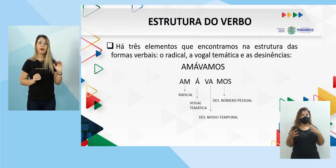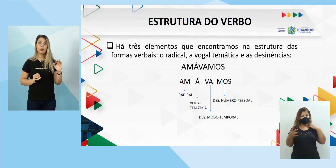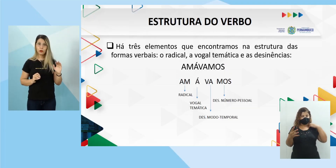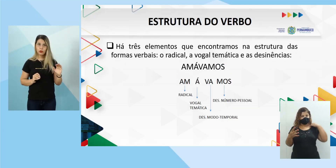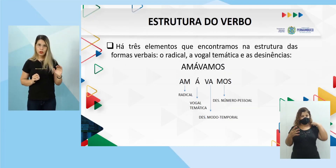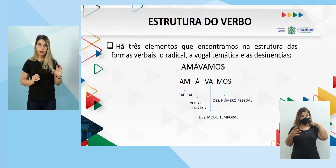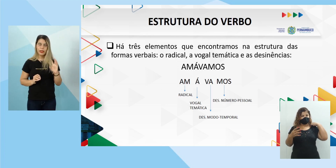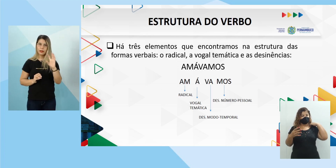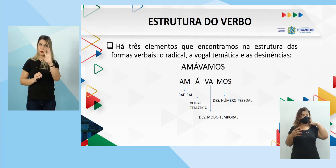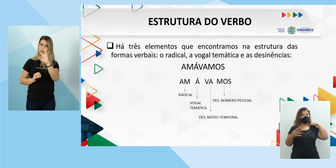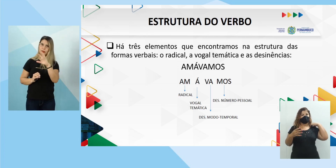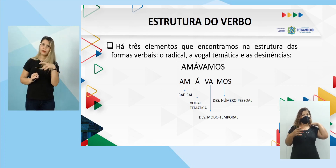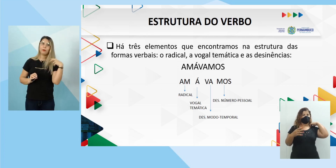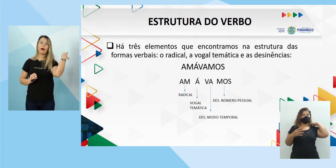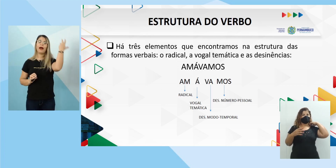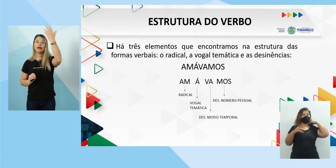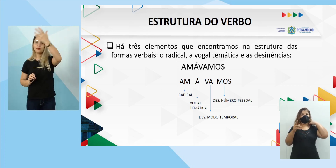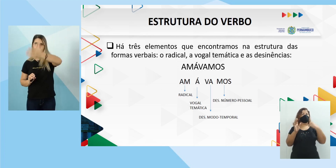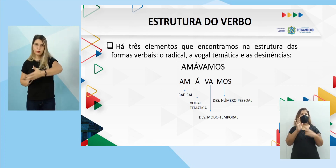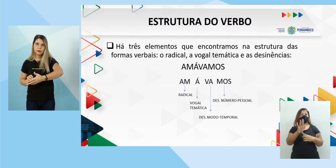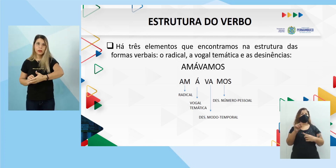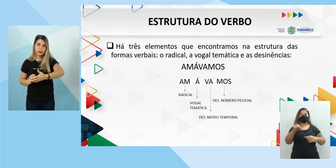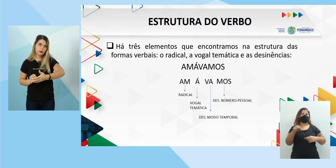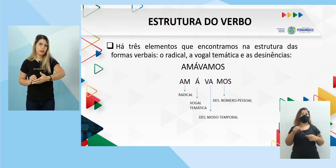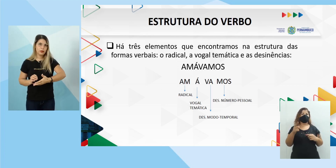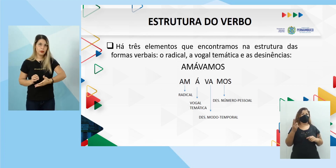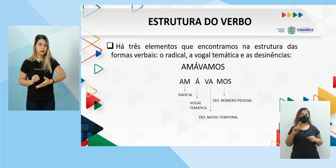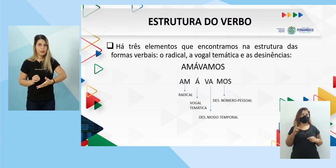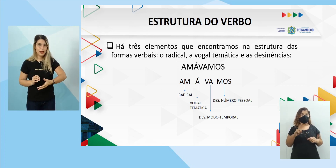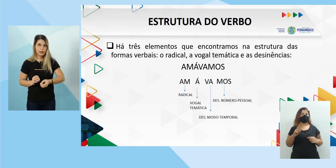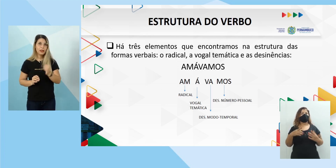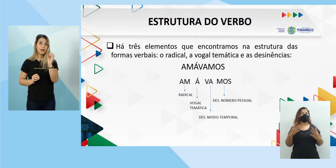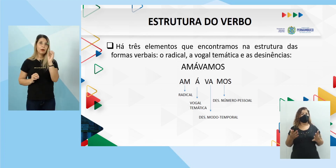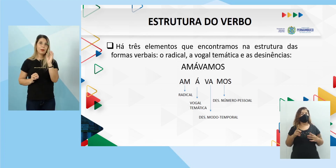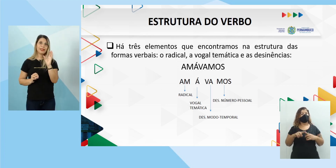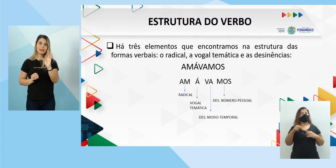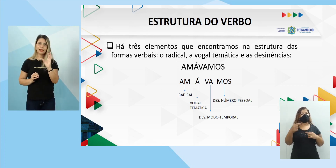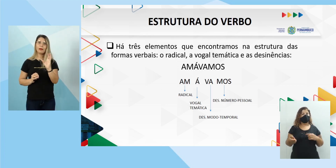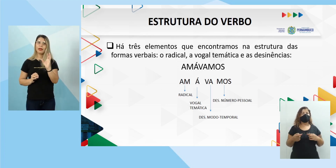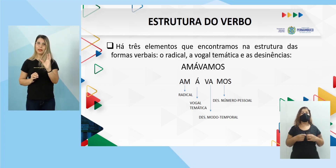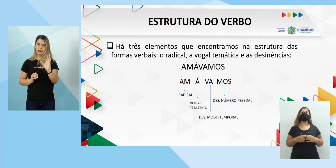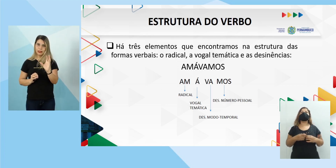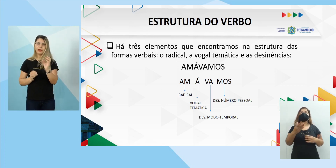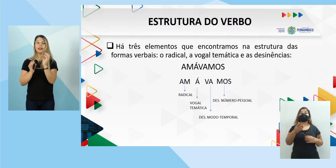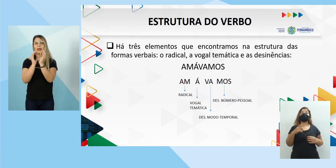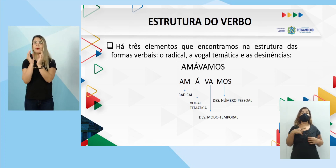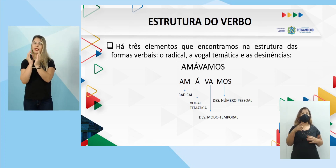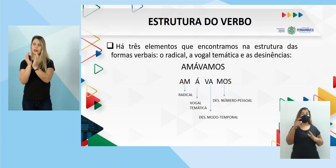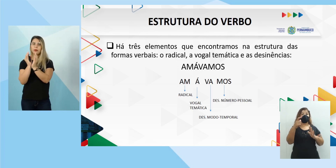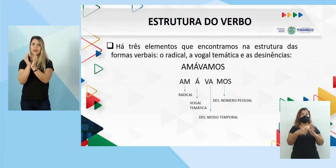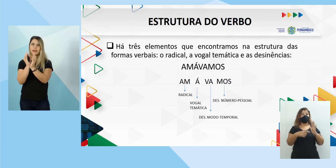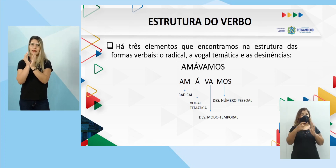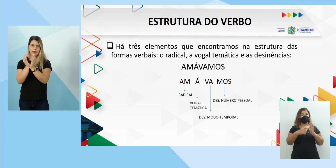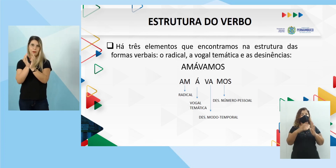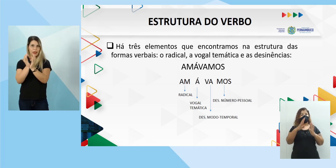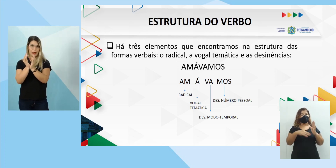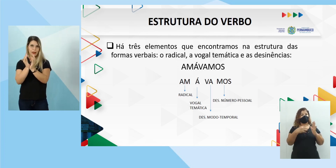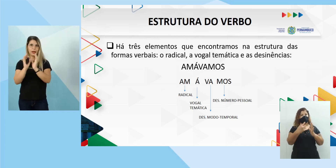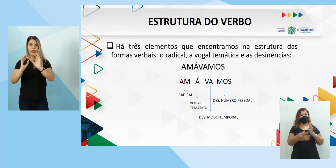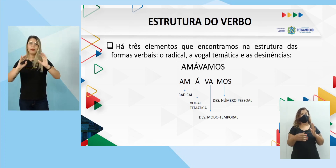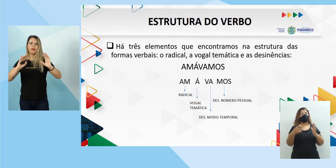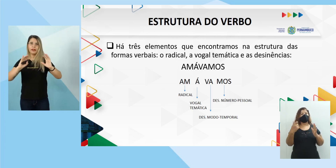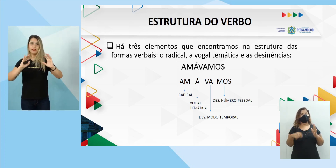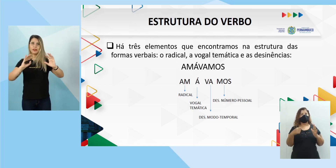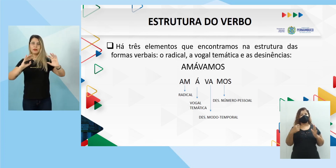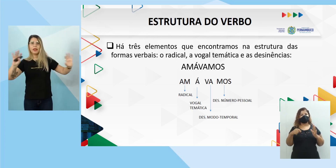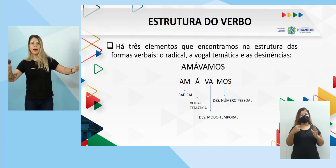com ela hoje, tá? Isso aí é assunto para o segundo ano vocês aprofundarem. Mas essa tabelinha, que é o que a gente precisa assimilar,